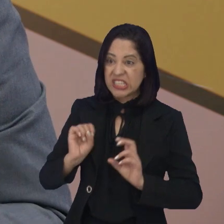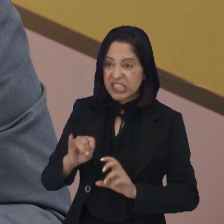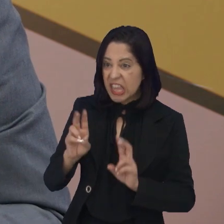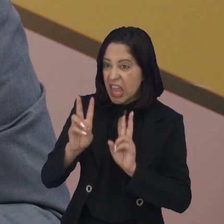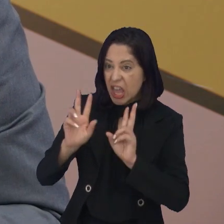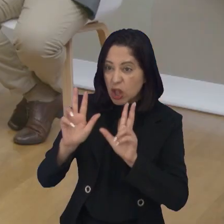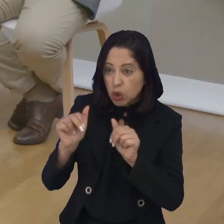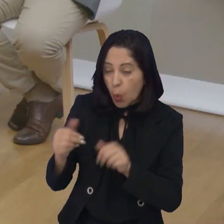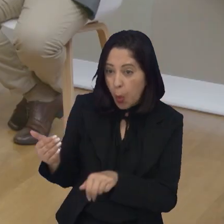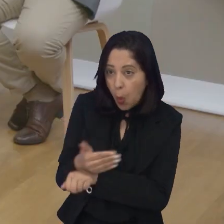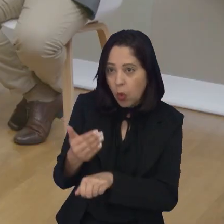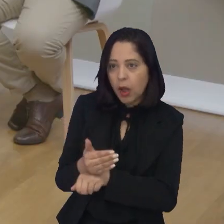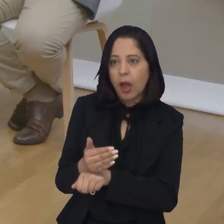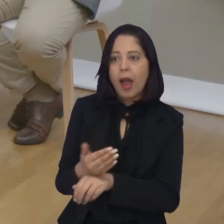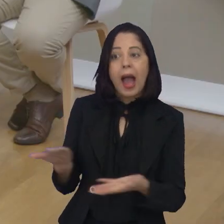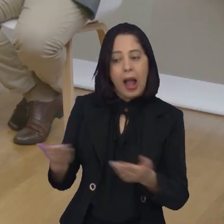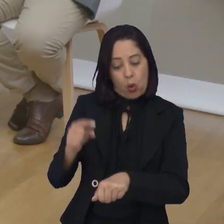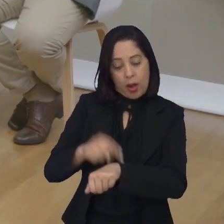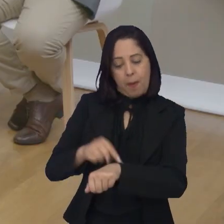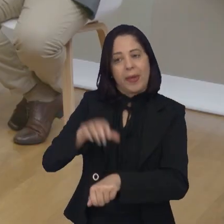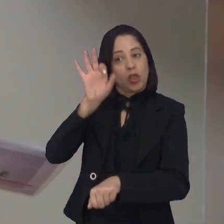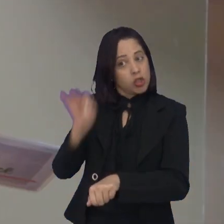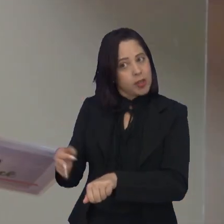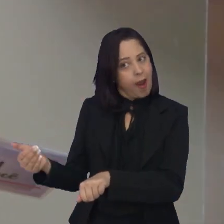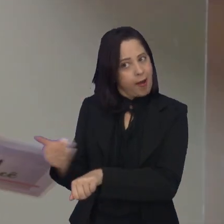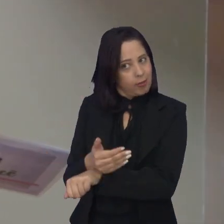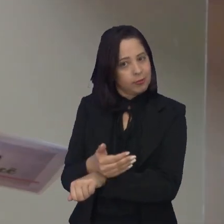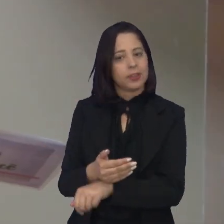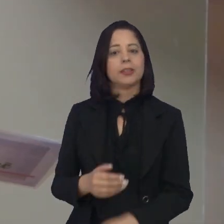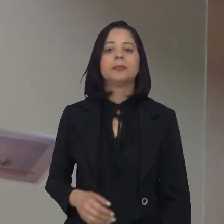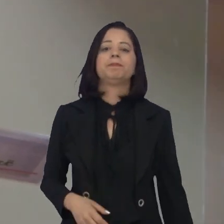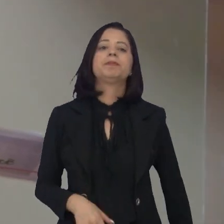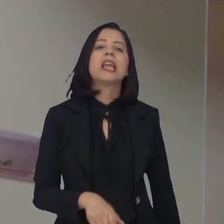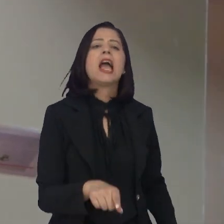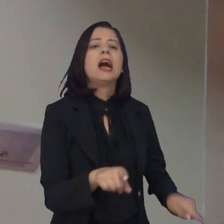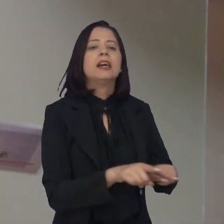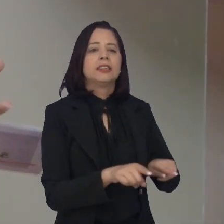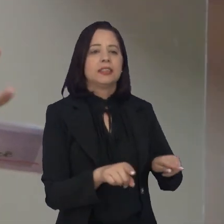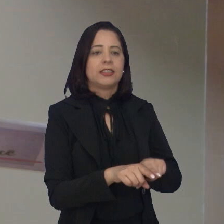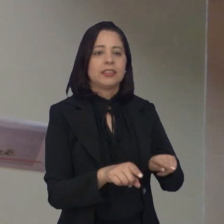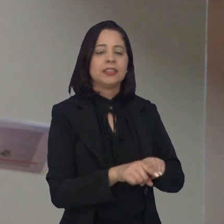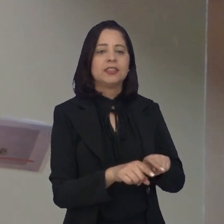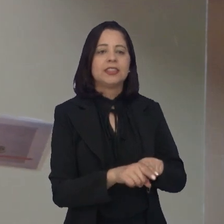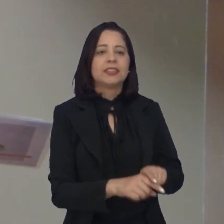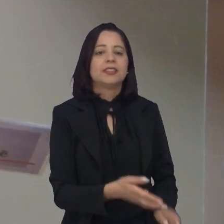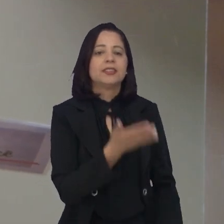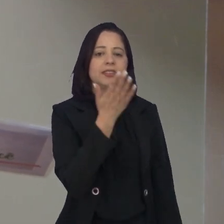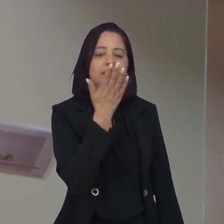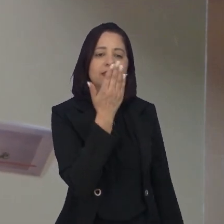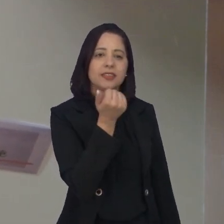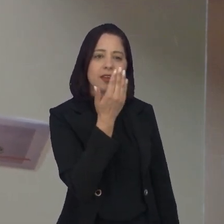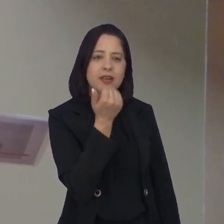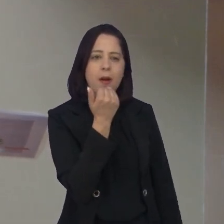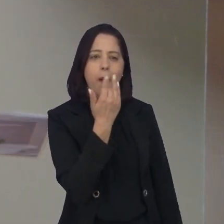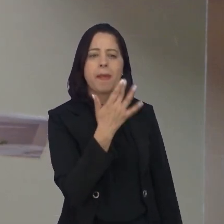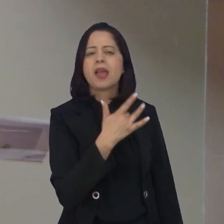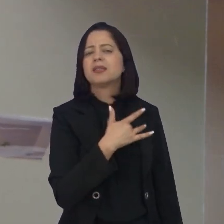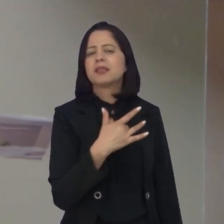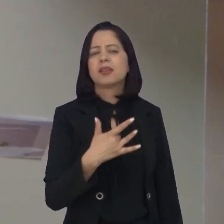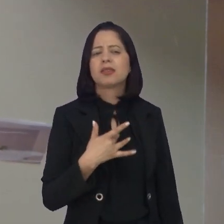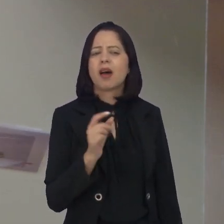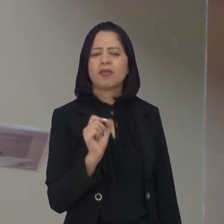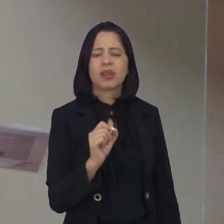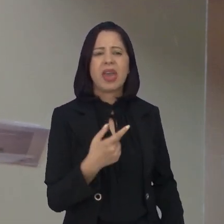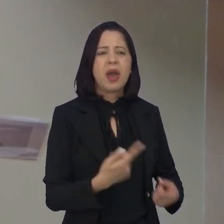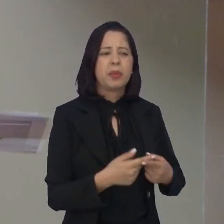adquirir agora. Nunca é tarde. Nunca é tarde. E a alimentação? As pessoas, com o passar do tempo, começam a reclamar que não estão mais com